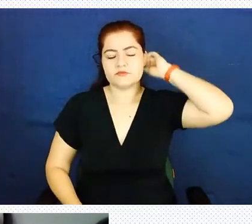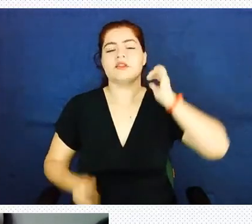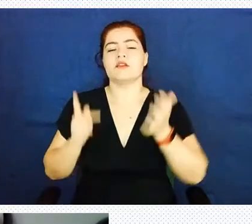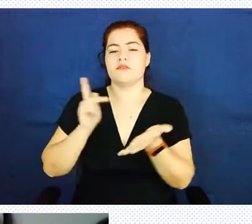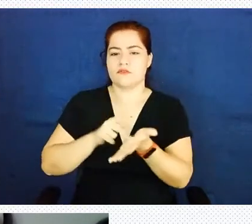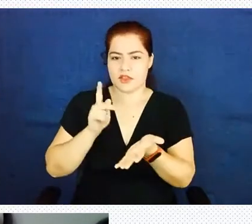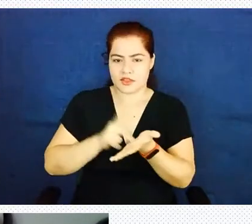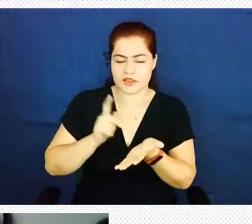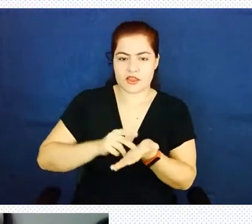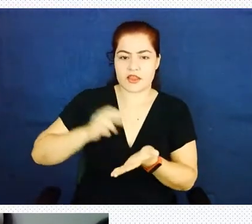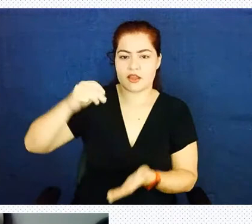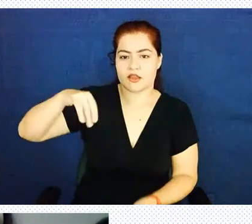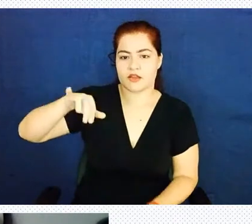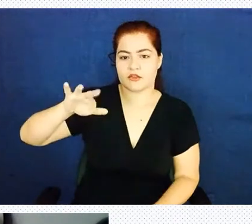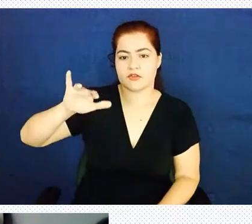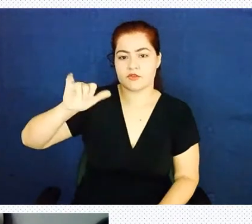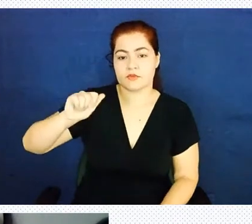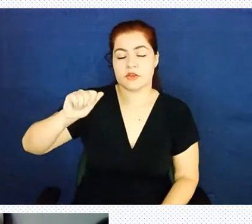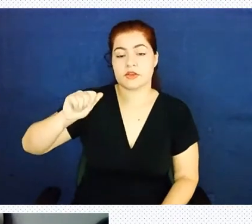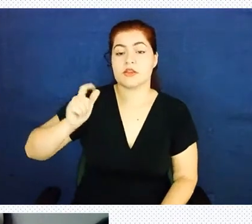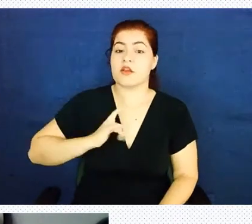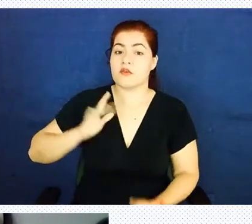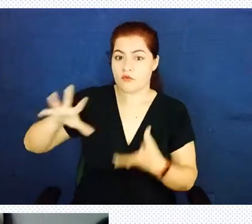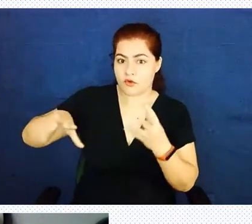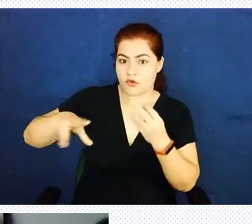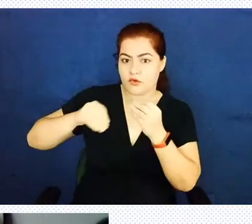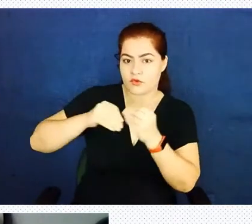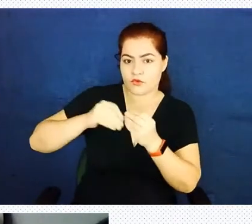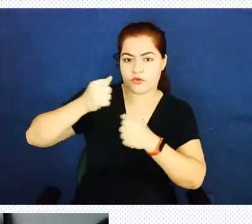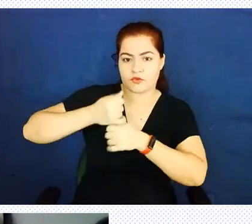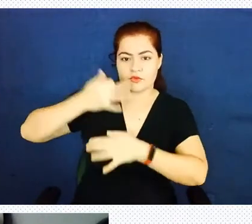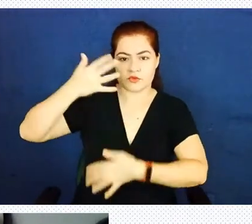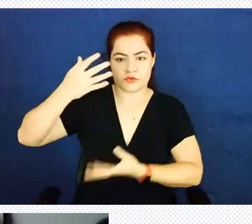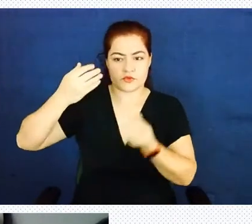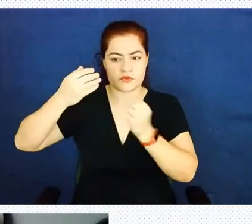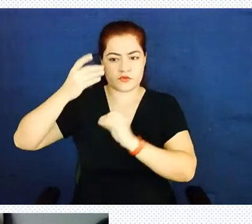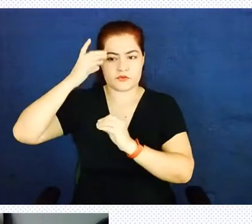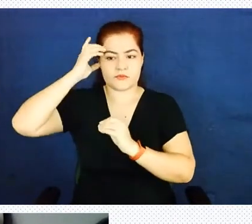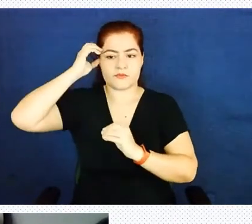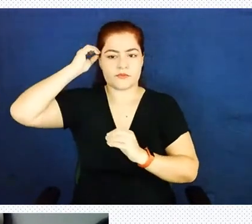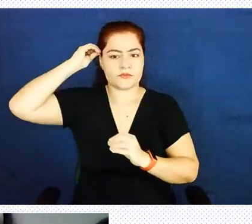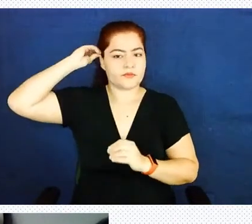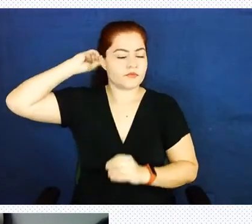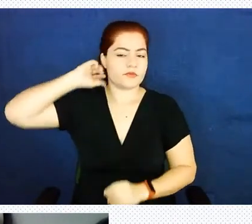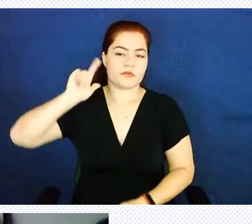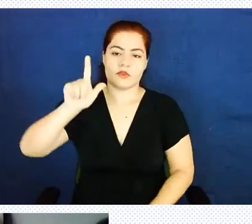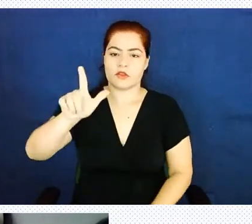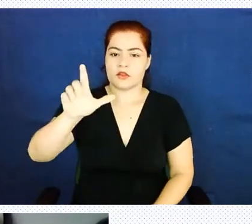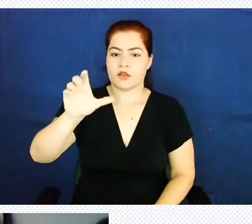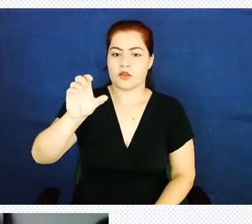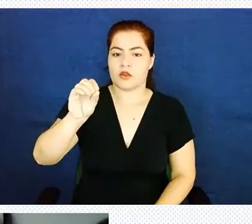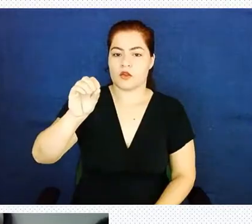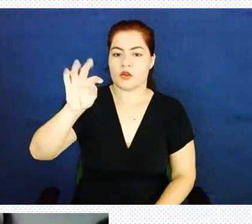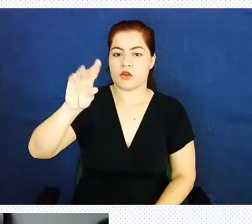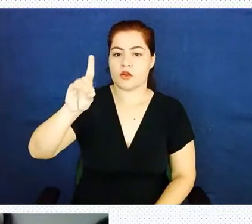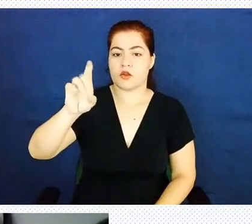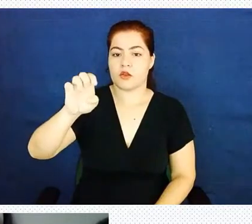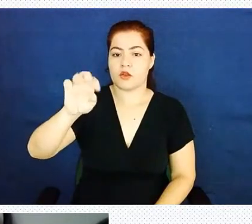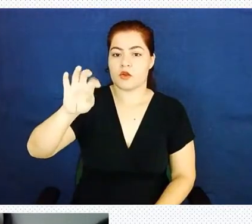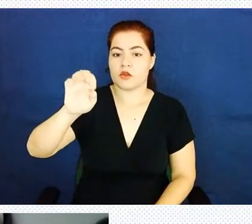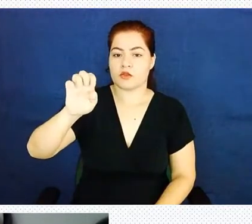Verdade, Maria. Eu vou trazer um comentário aqui de uma internauta, a Glodete Sosnoski. Glodete está em